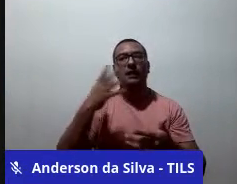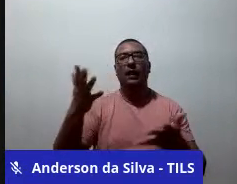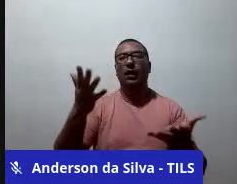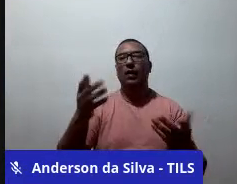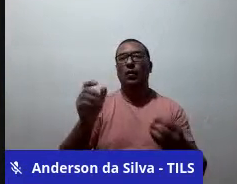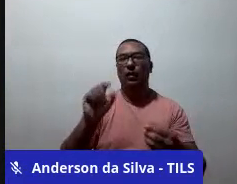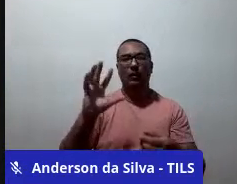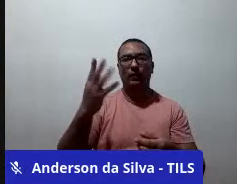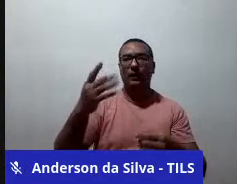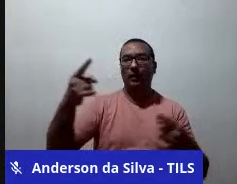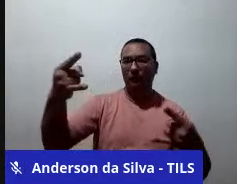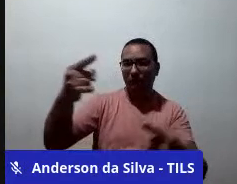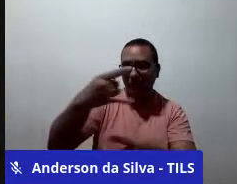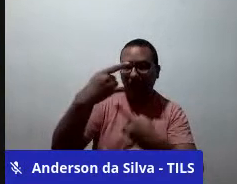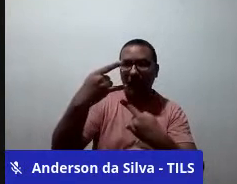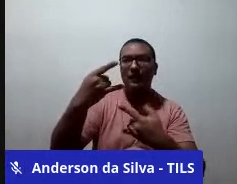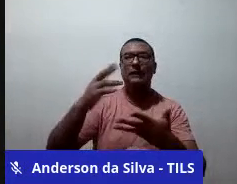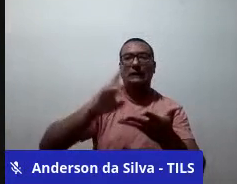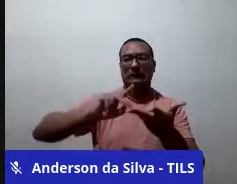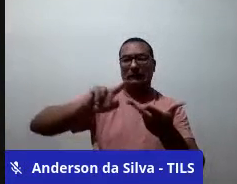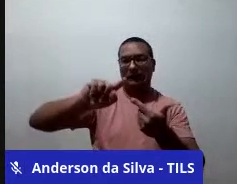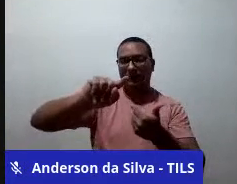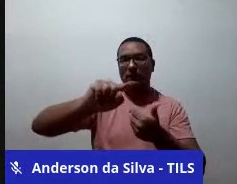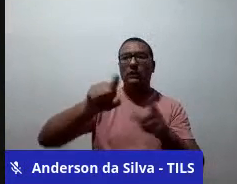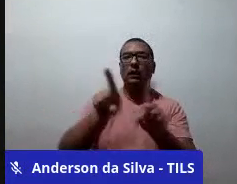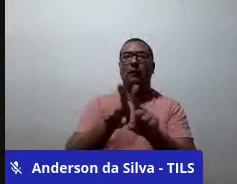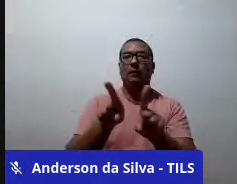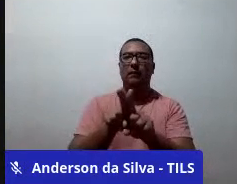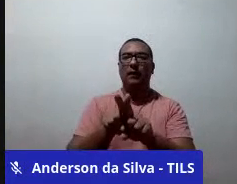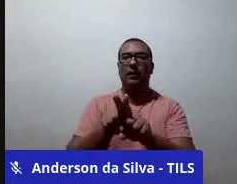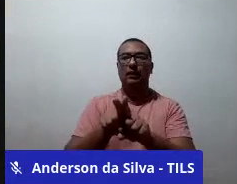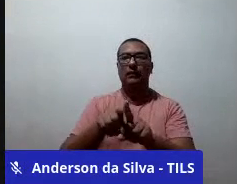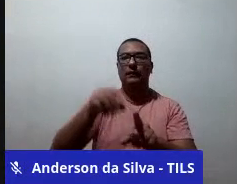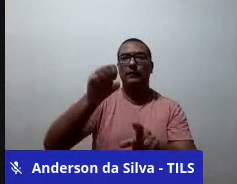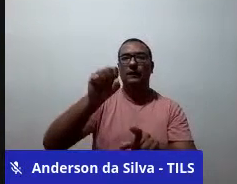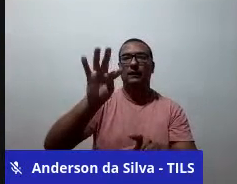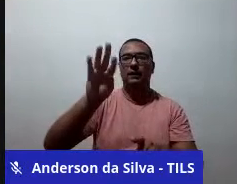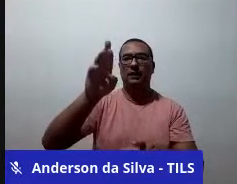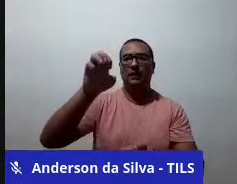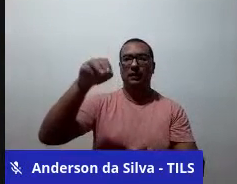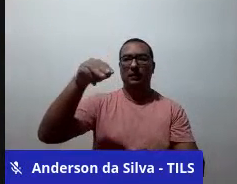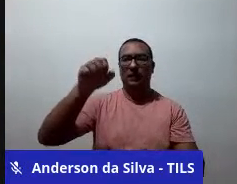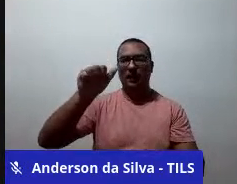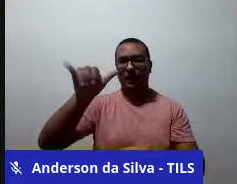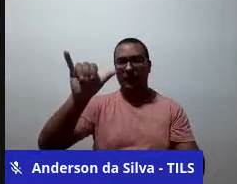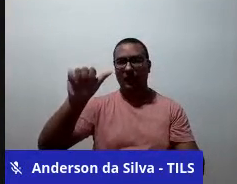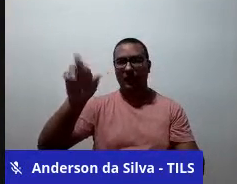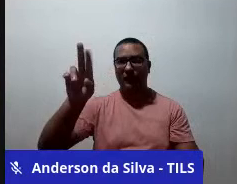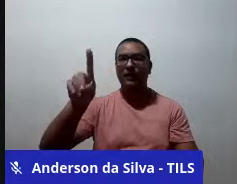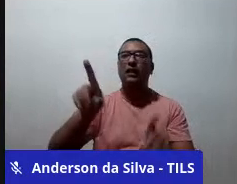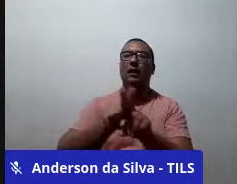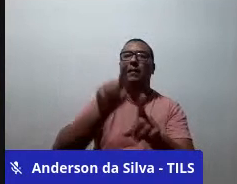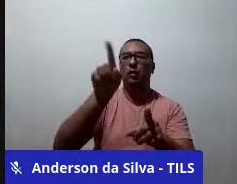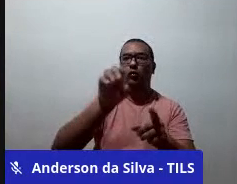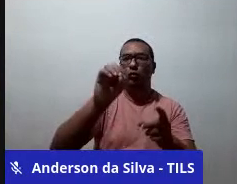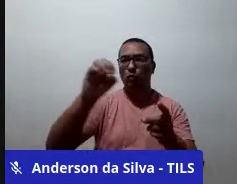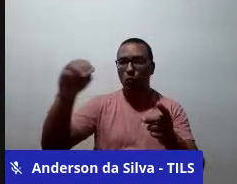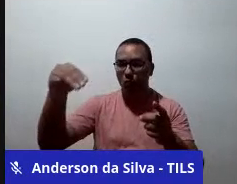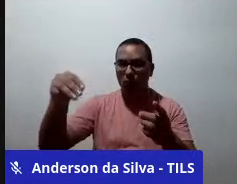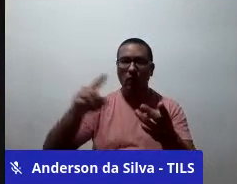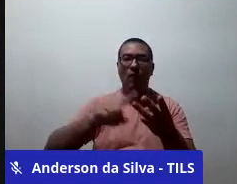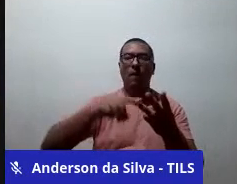estamos utilizando aqui, do StreamYard, mas seja o Zoom, seja o Meet do